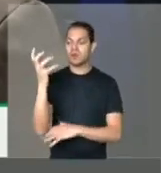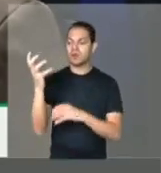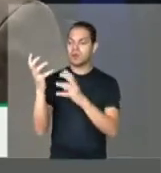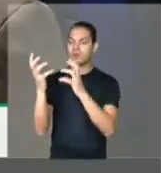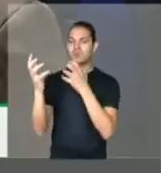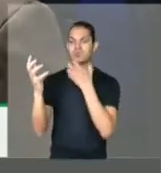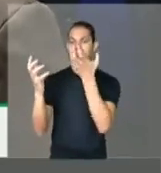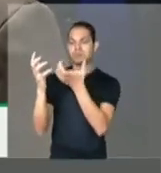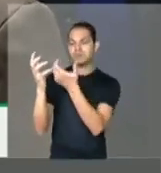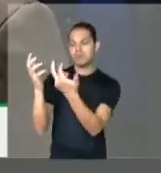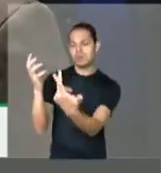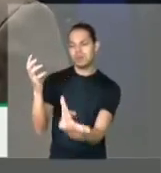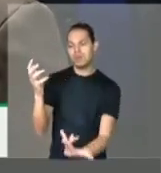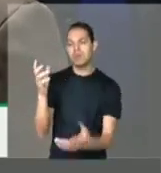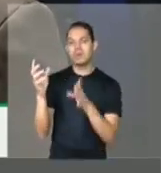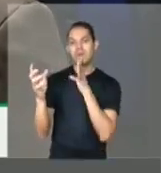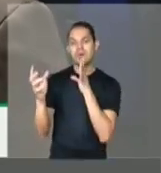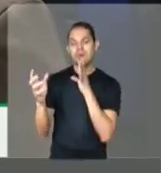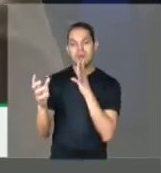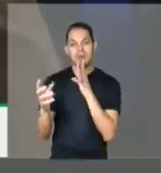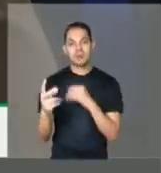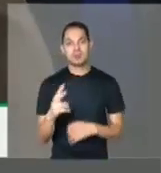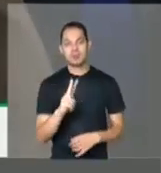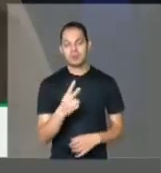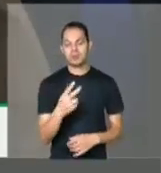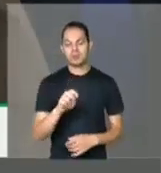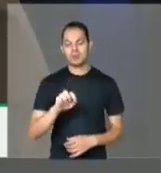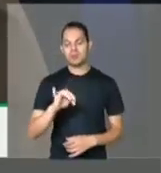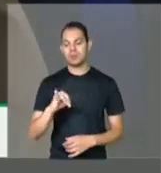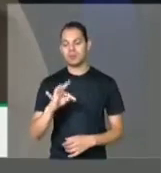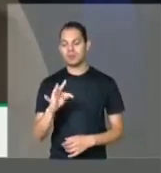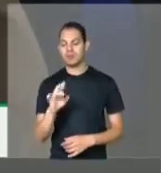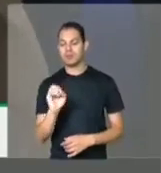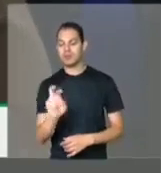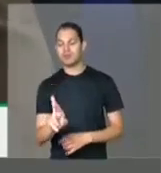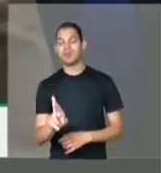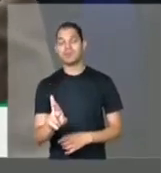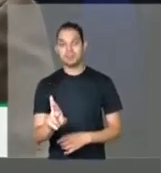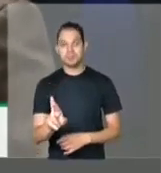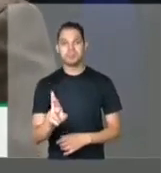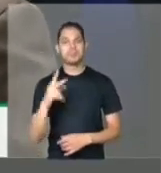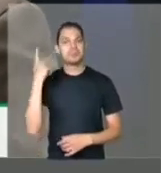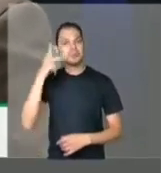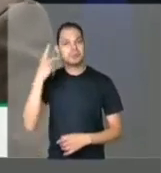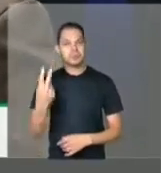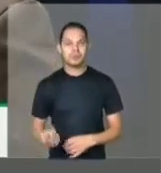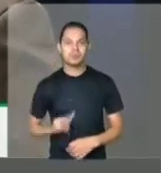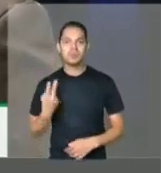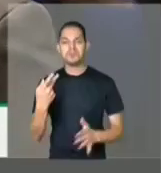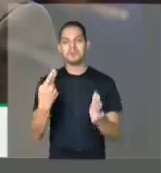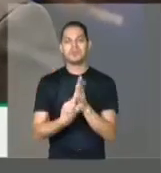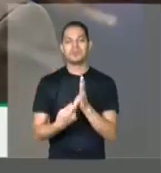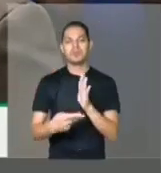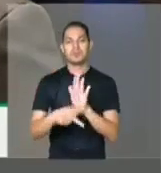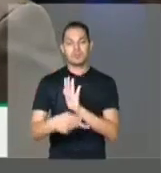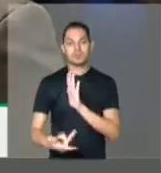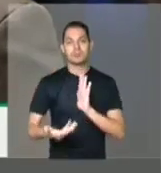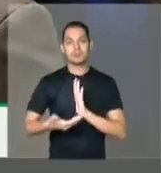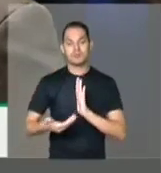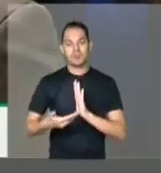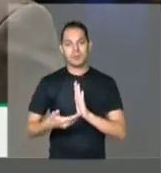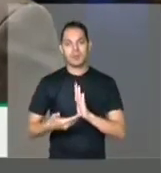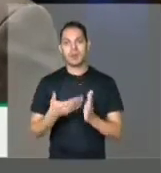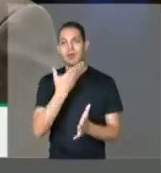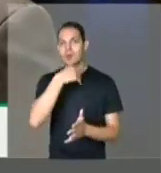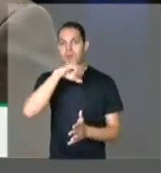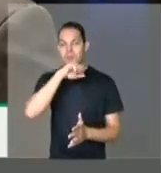bons frutos que ela dá. E o deputado Heitor Xu é um dos mais valorosos quadros desse parlamento, e o seu pai, tendo falecido